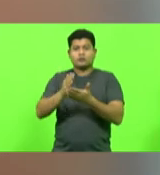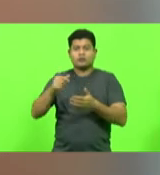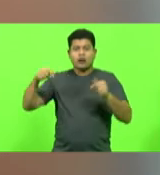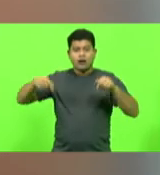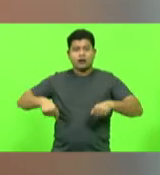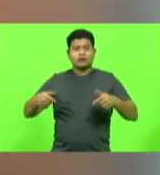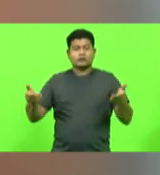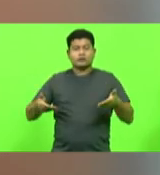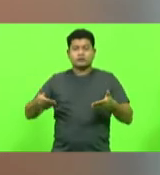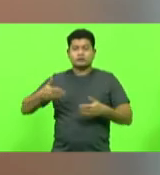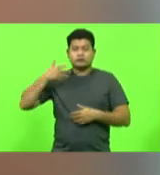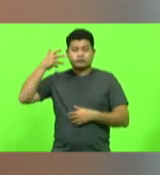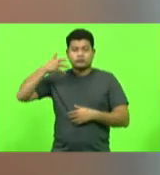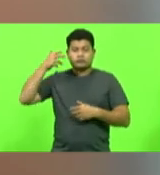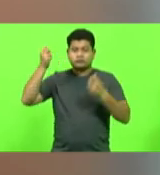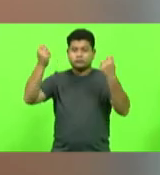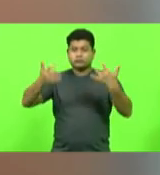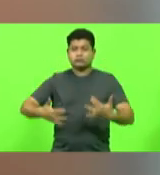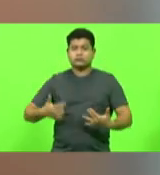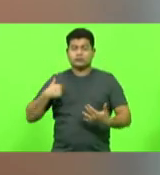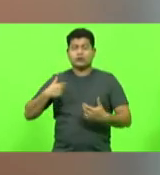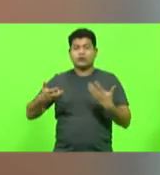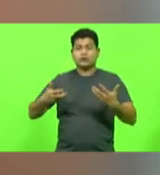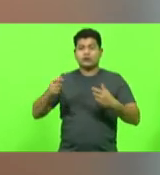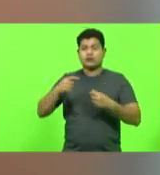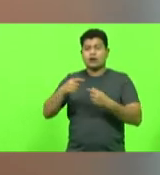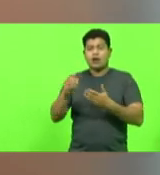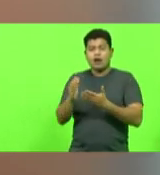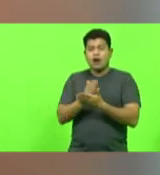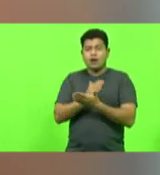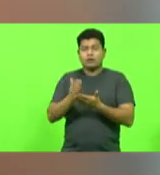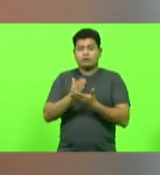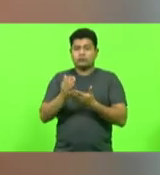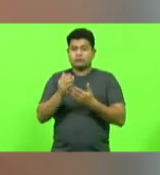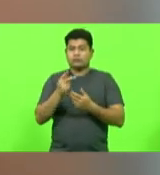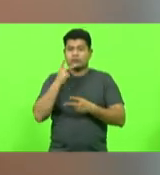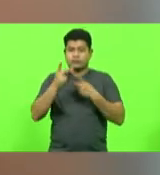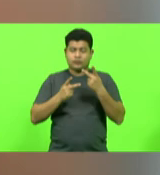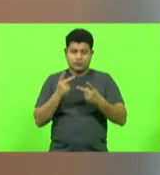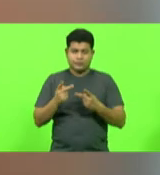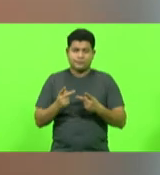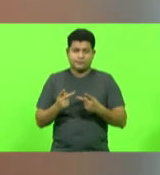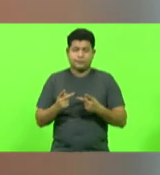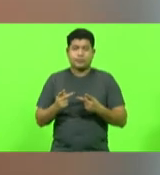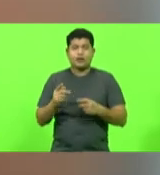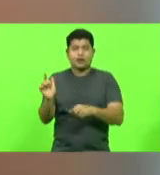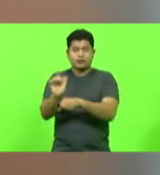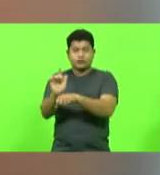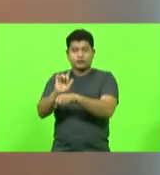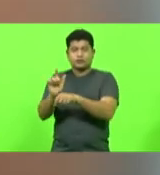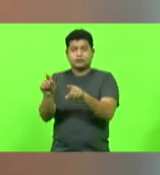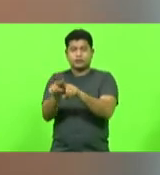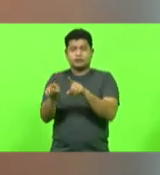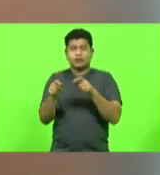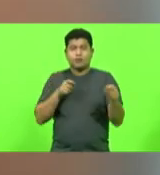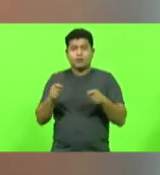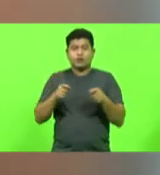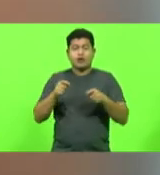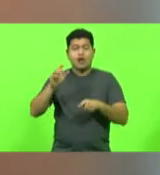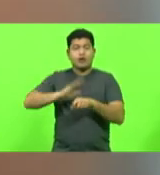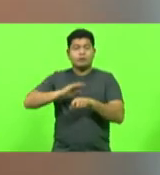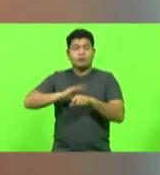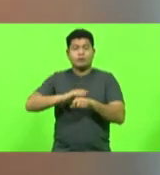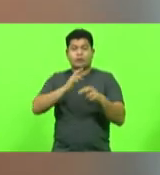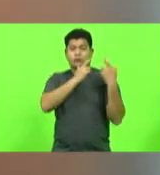Gostaria, então, de fazer algumas reflexões acerca da gestão e do controle que é a atuação do Tribunal de Contas